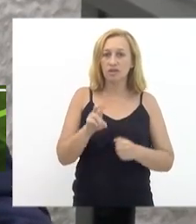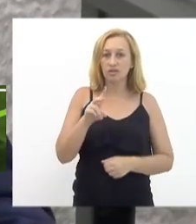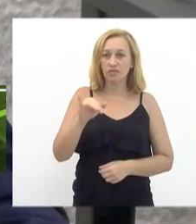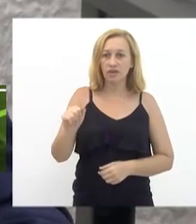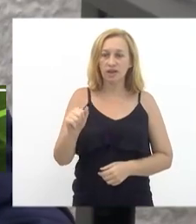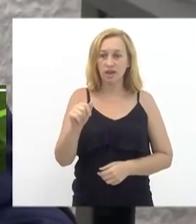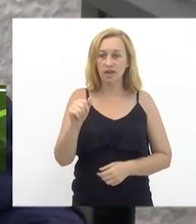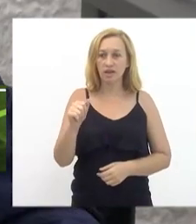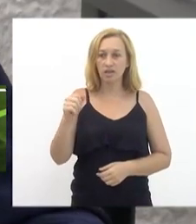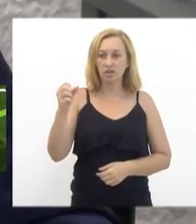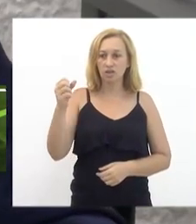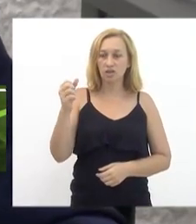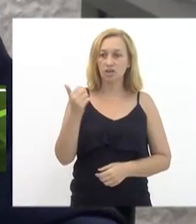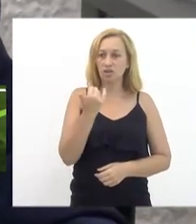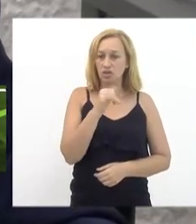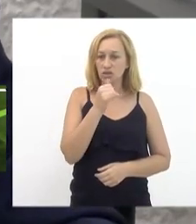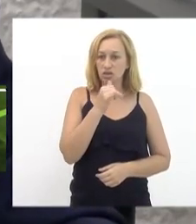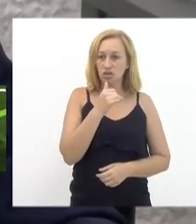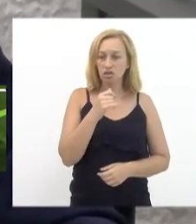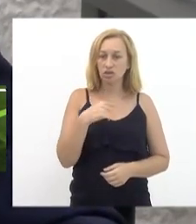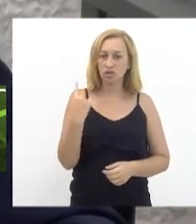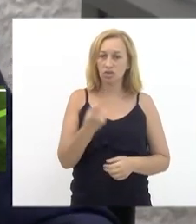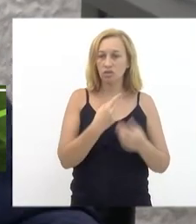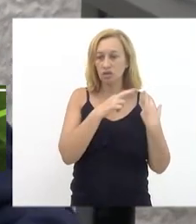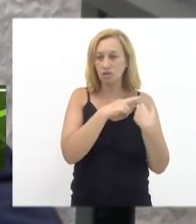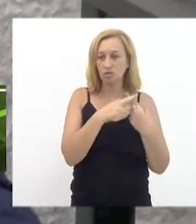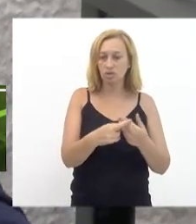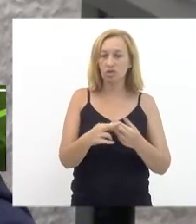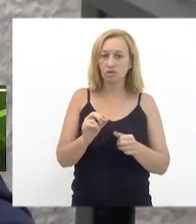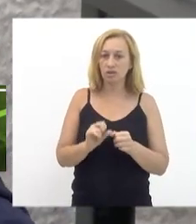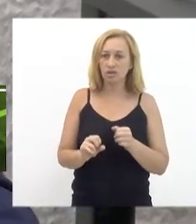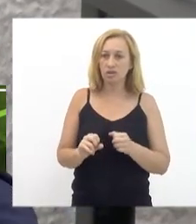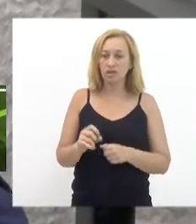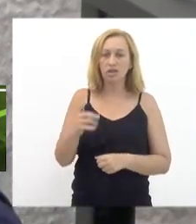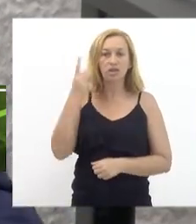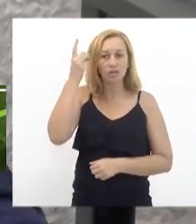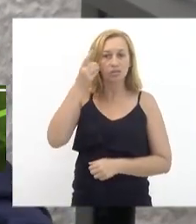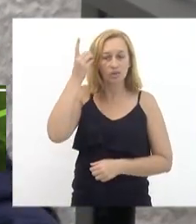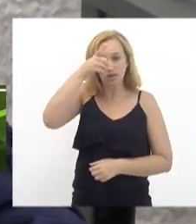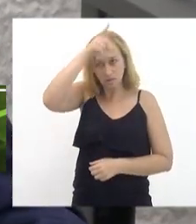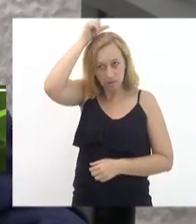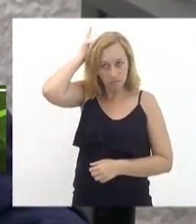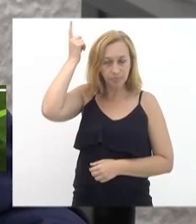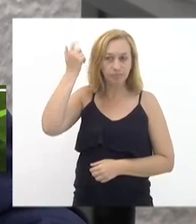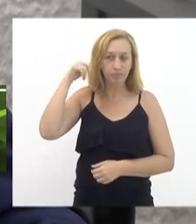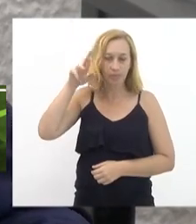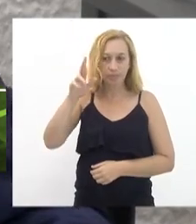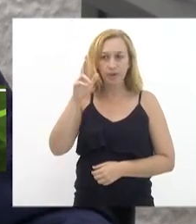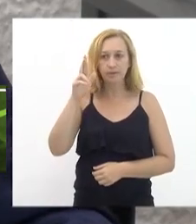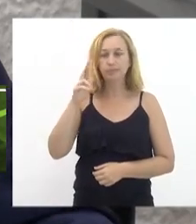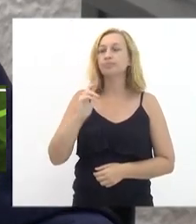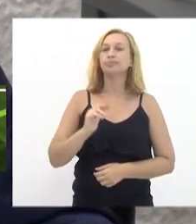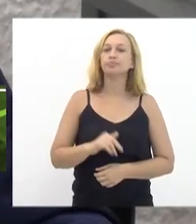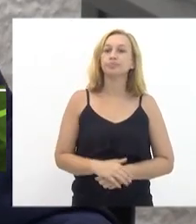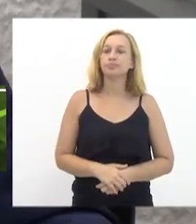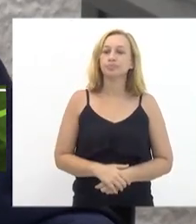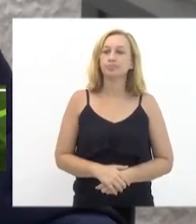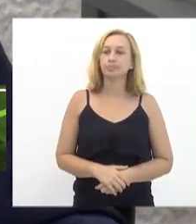e nós ficamos responsáveis de fazer os Paulo e ele o Marco fazer a